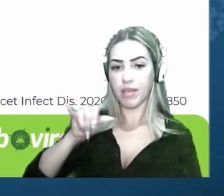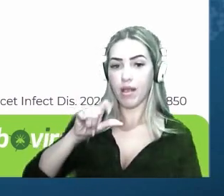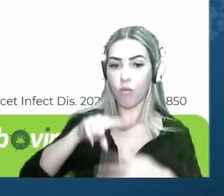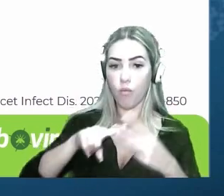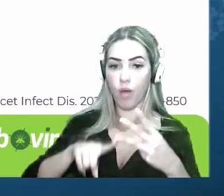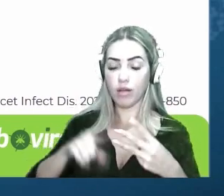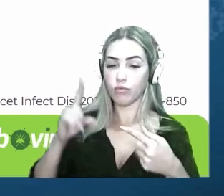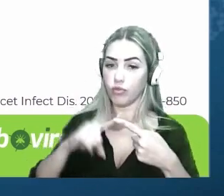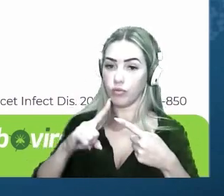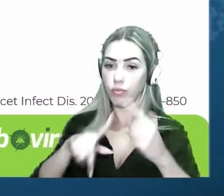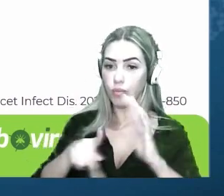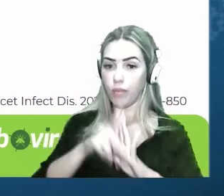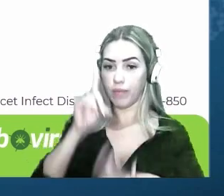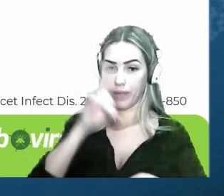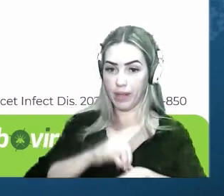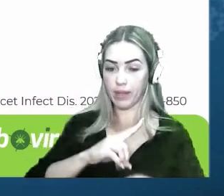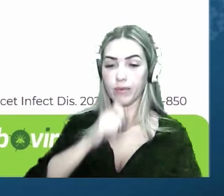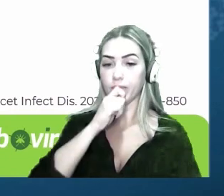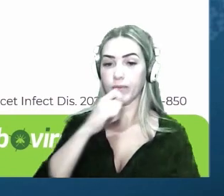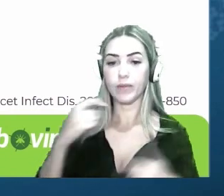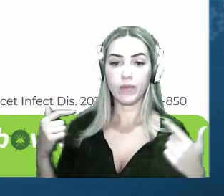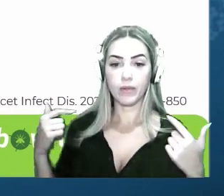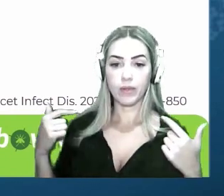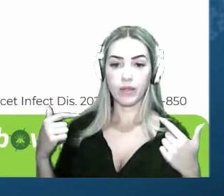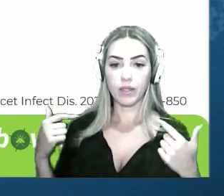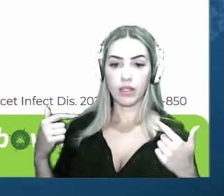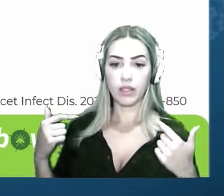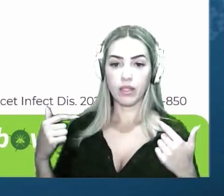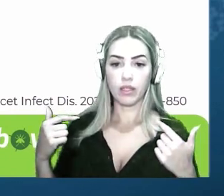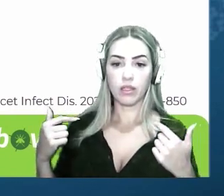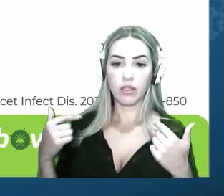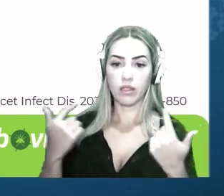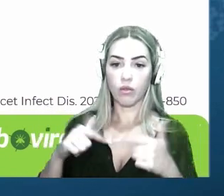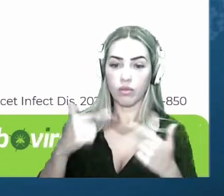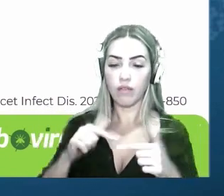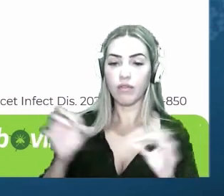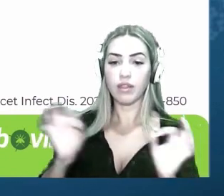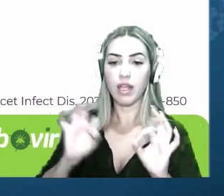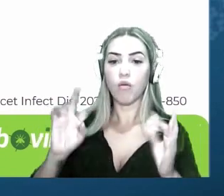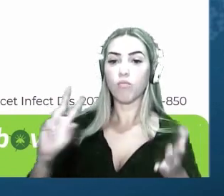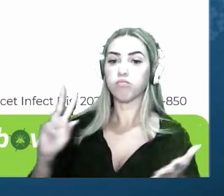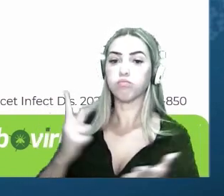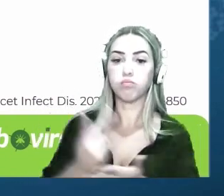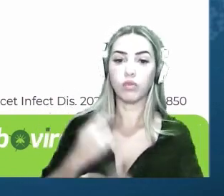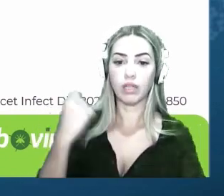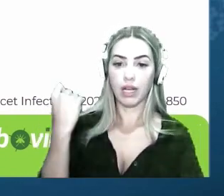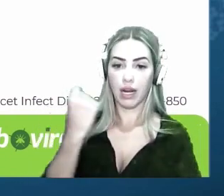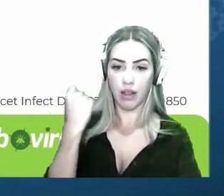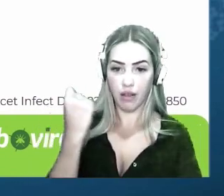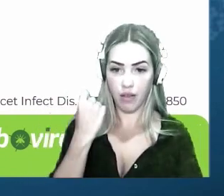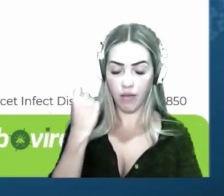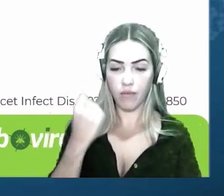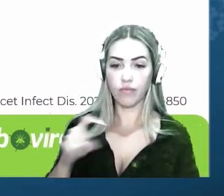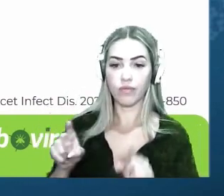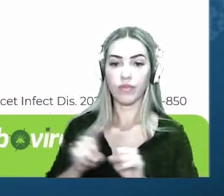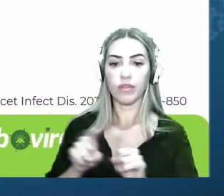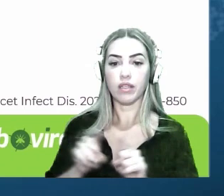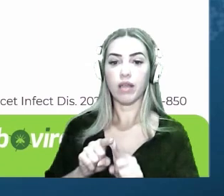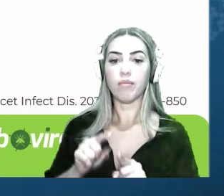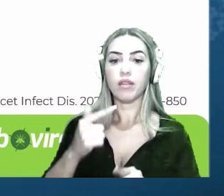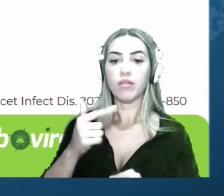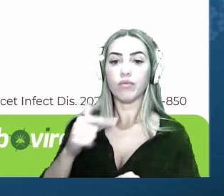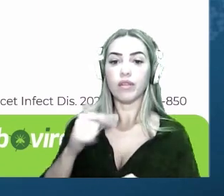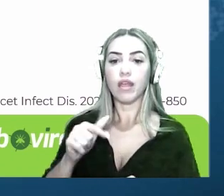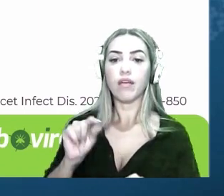não houveram, perdão, erro de português, eventos adversos graves, e o que a gente teve de eventos adversos que foram leves e